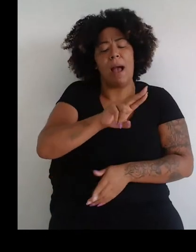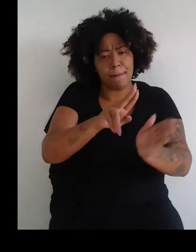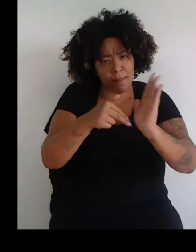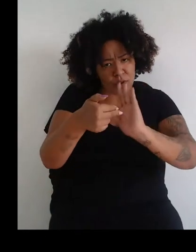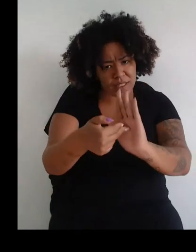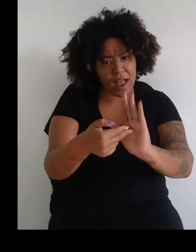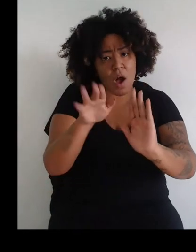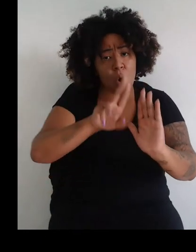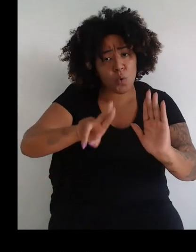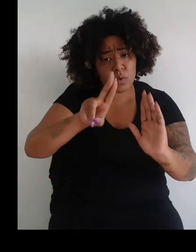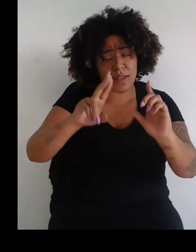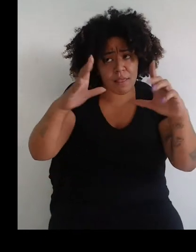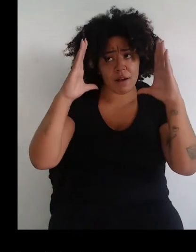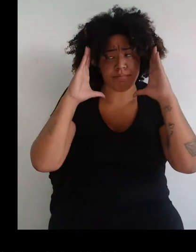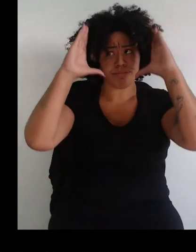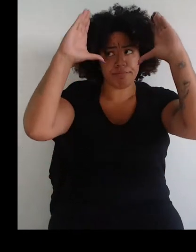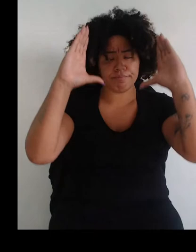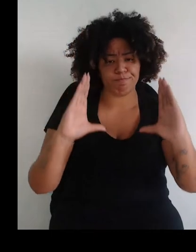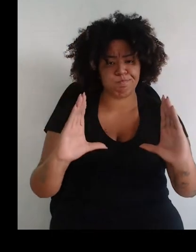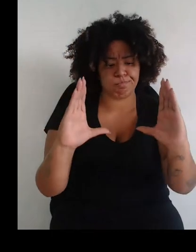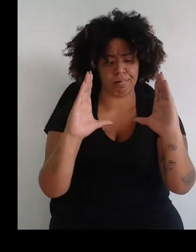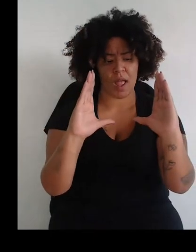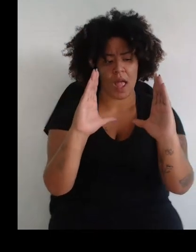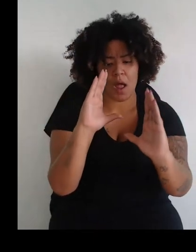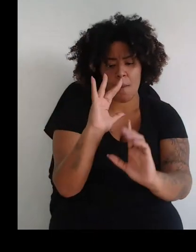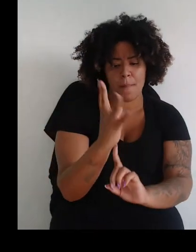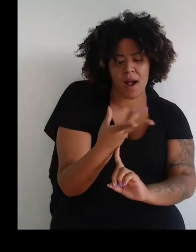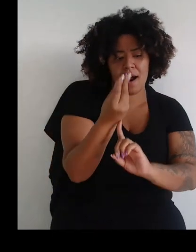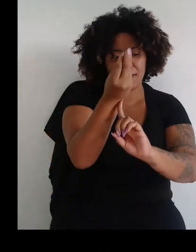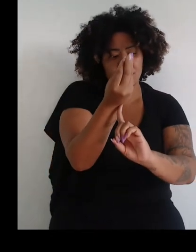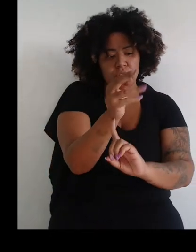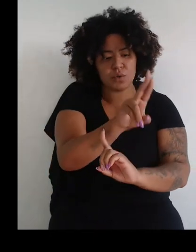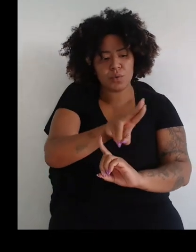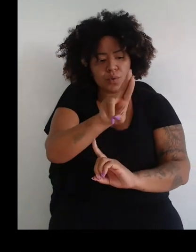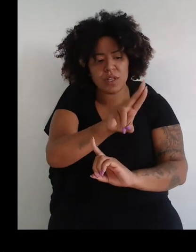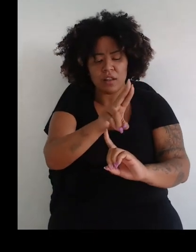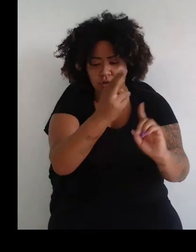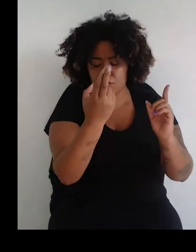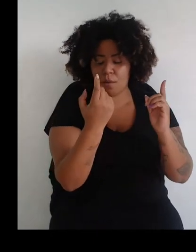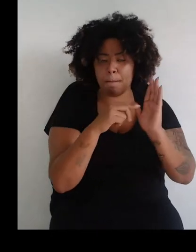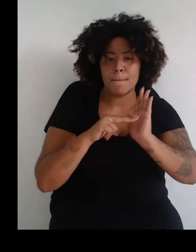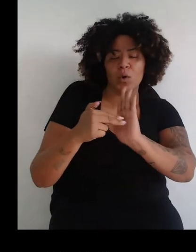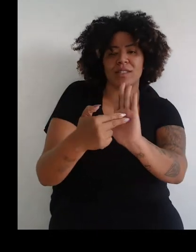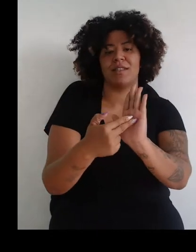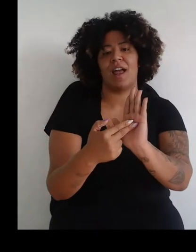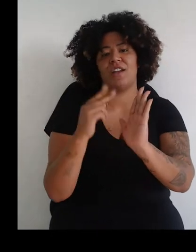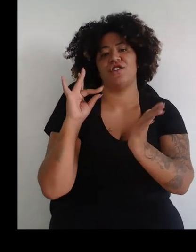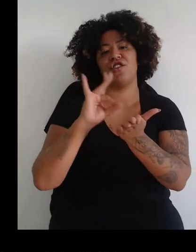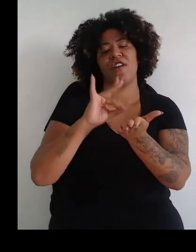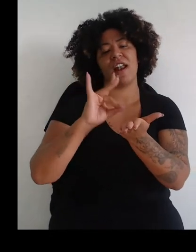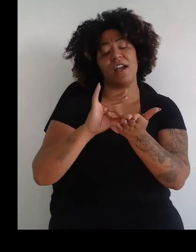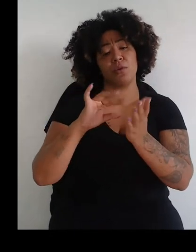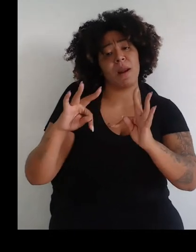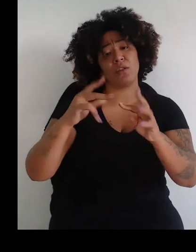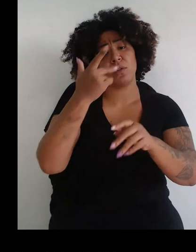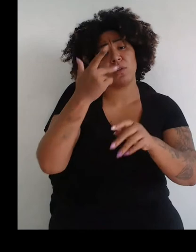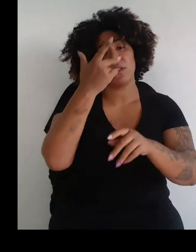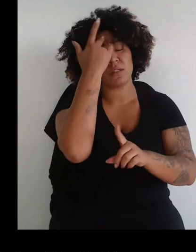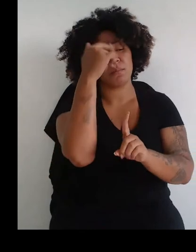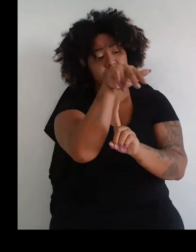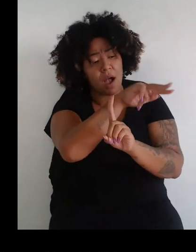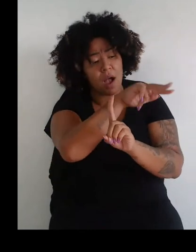podem ser lidas como uma articulação Inicial desse paradoxo de se apresentar visualmente como legítimo homossexual